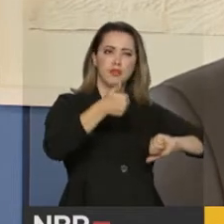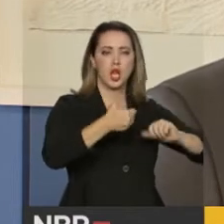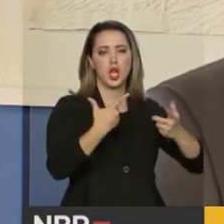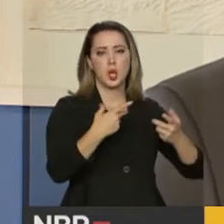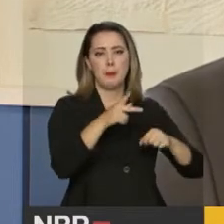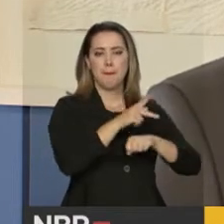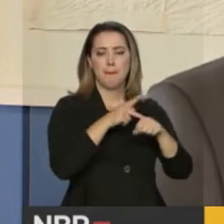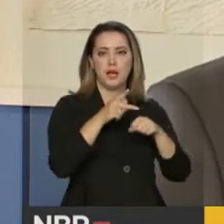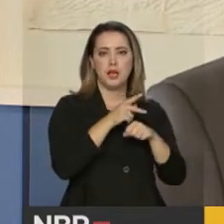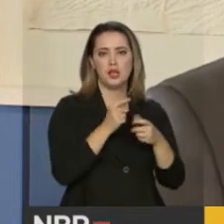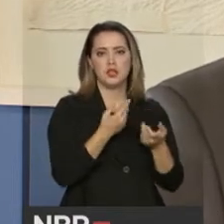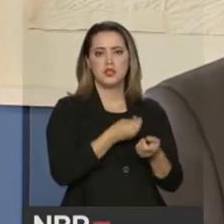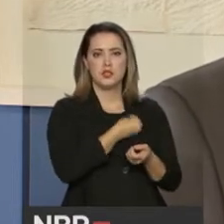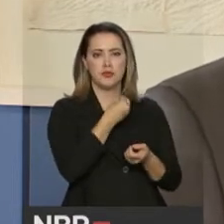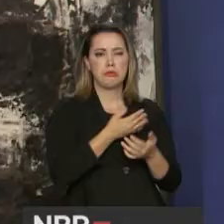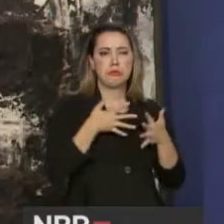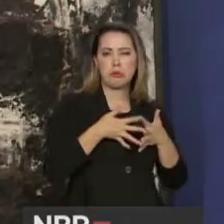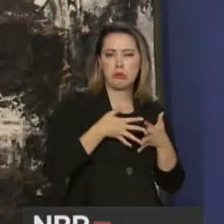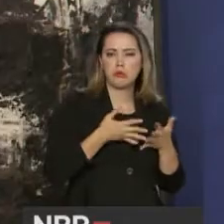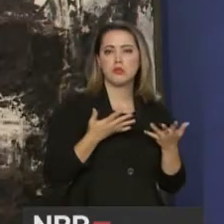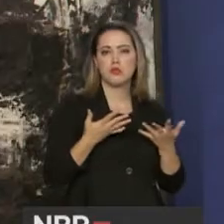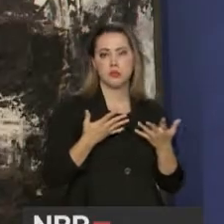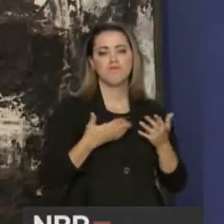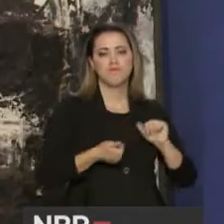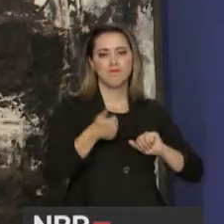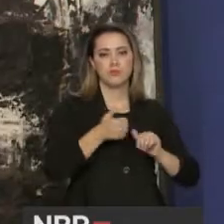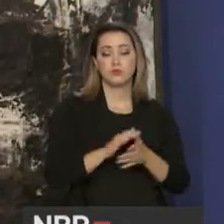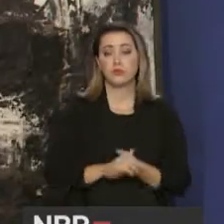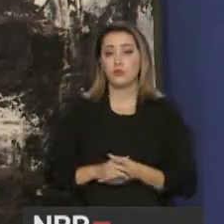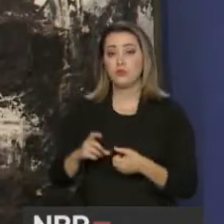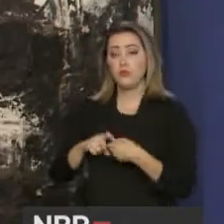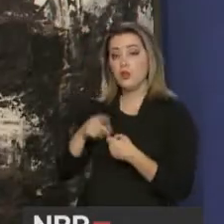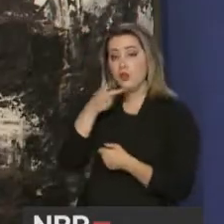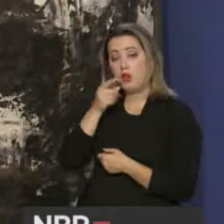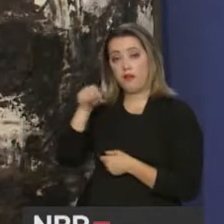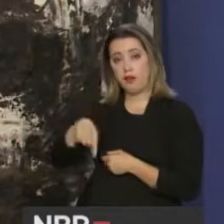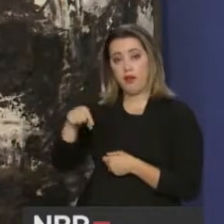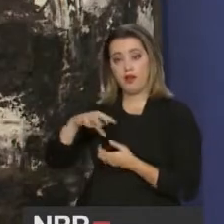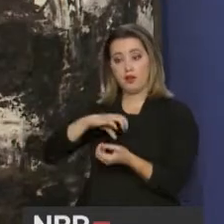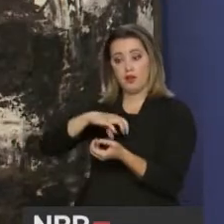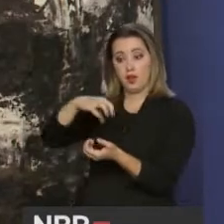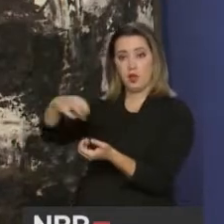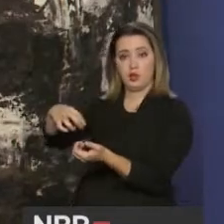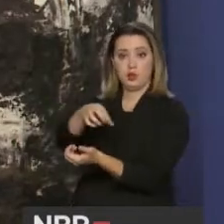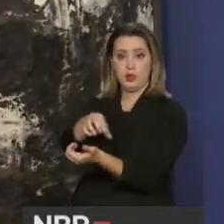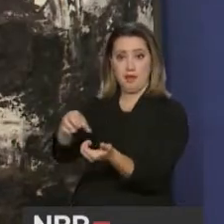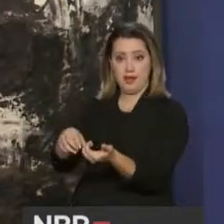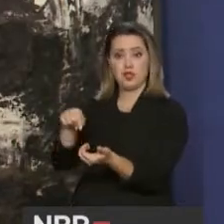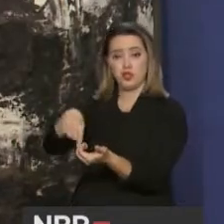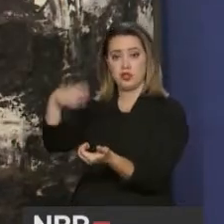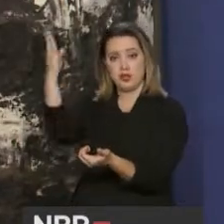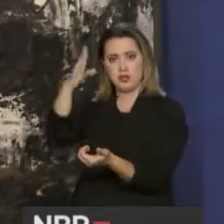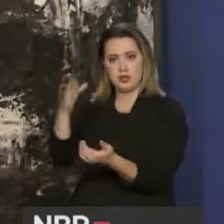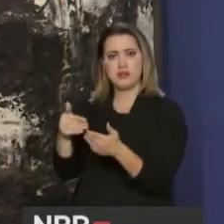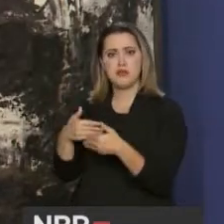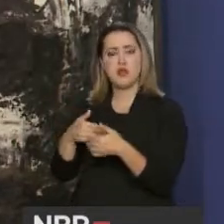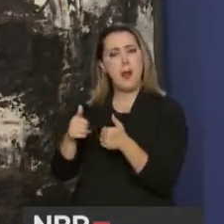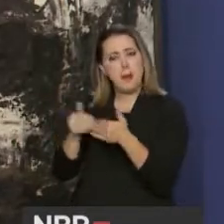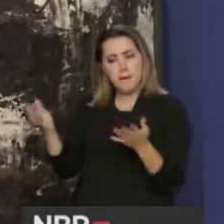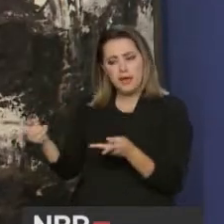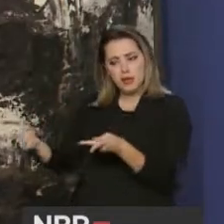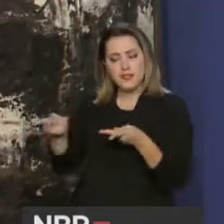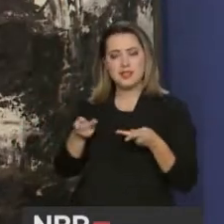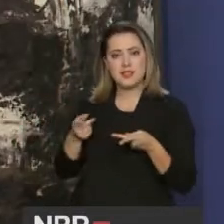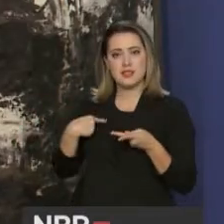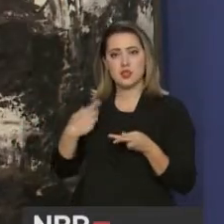países com situação de vida mais complicada. Agora, voltando a falar aqui do Palácio Itamaraty em Brasília, ele é aberto à visitação do público, a